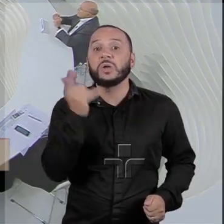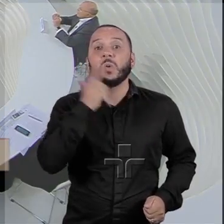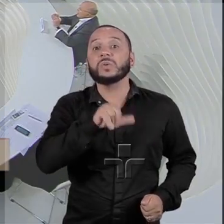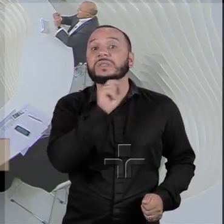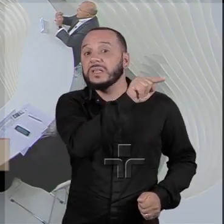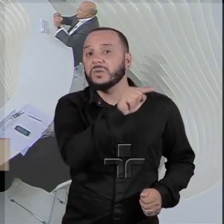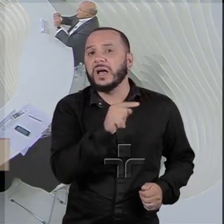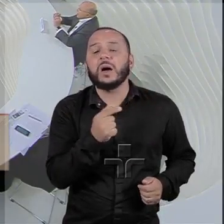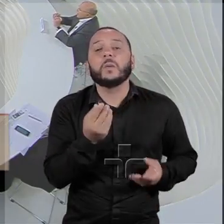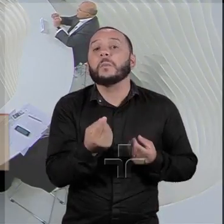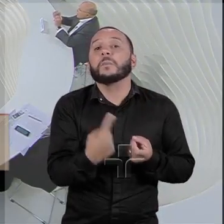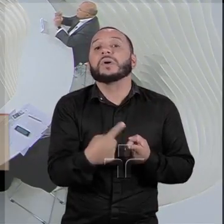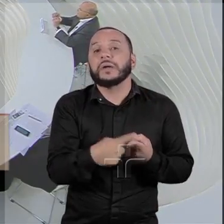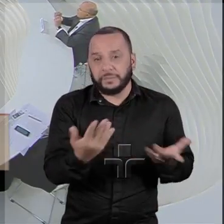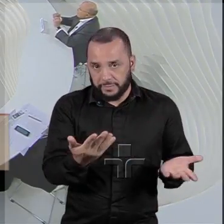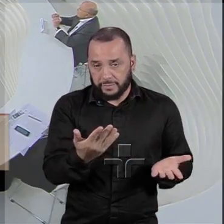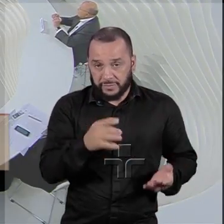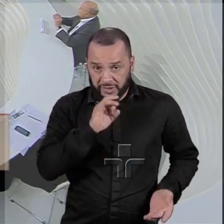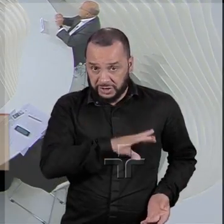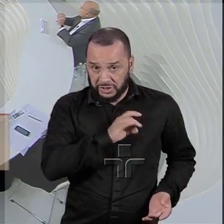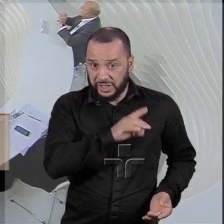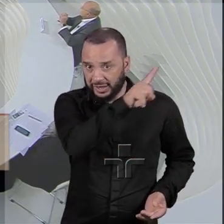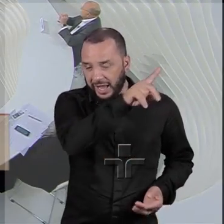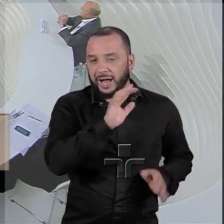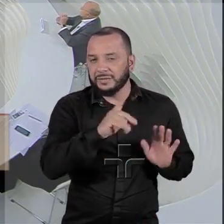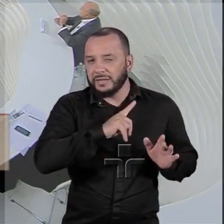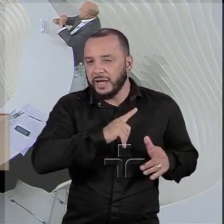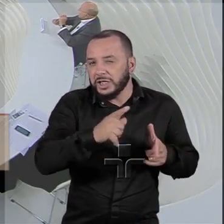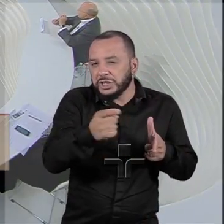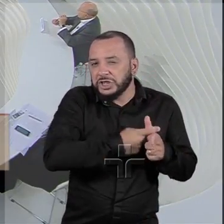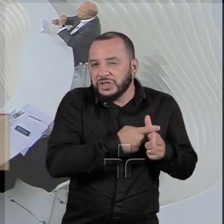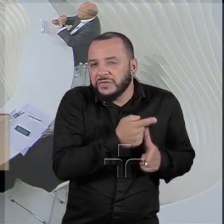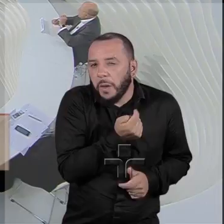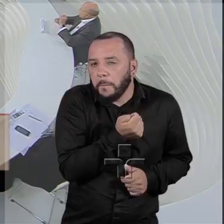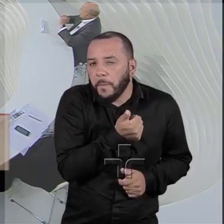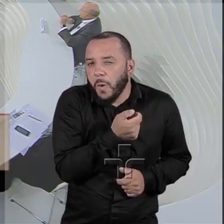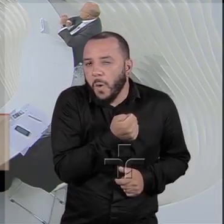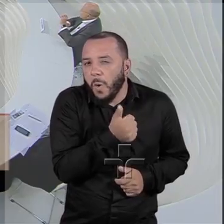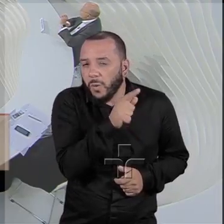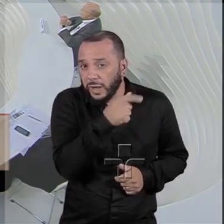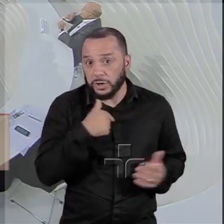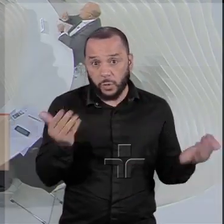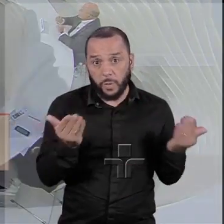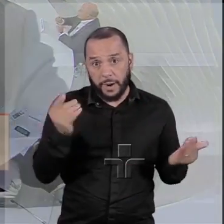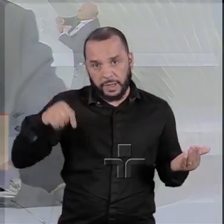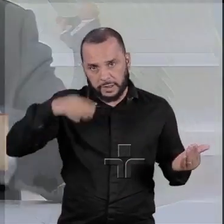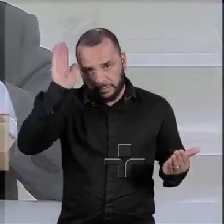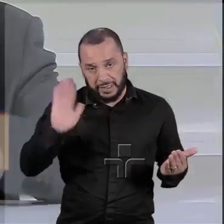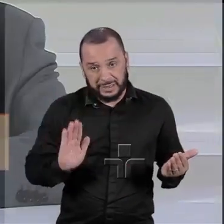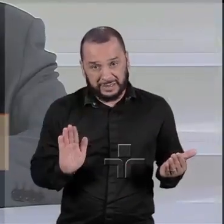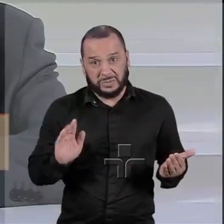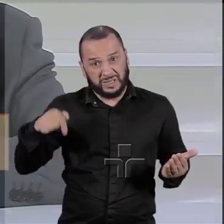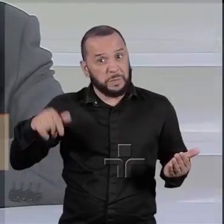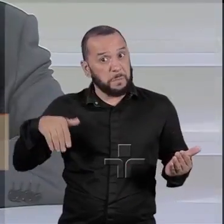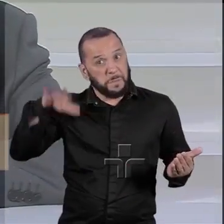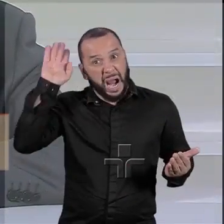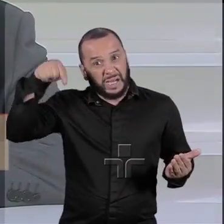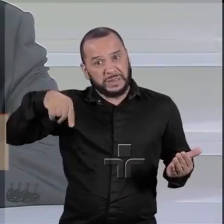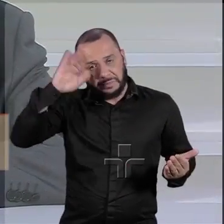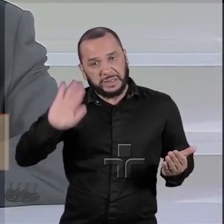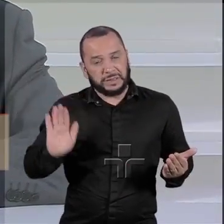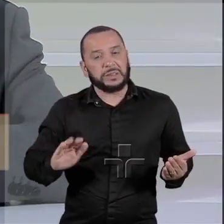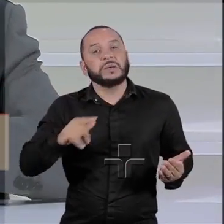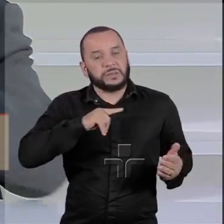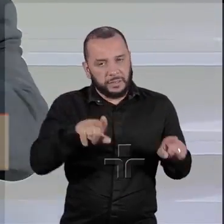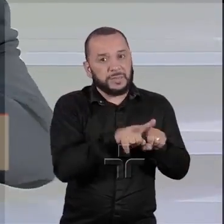porque o déficit atual deles era relativamente pequeno, comparado com o do Brasil, e segundo, o orçamento estava em